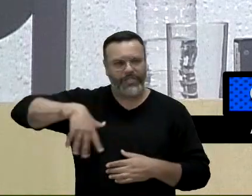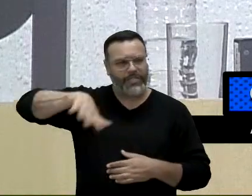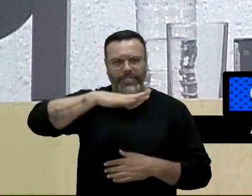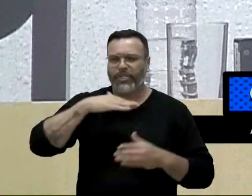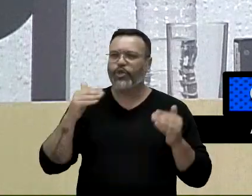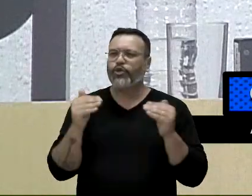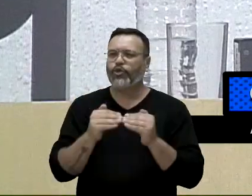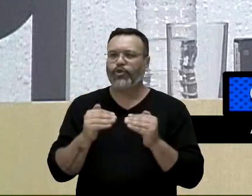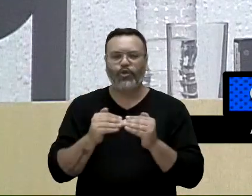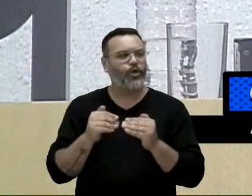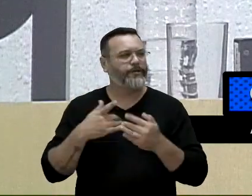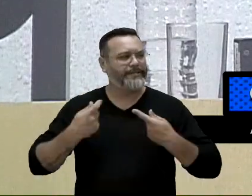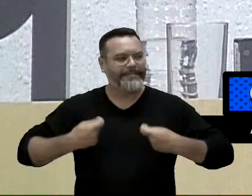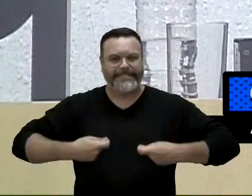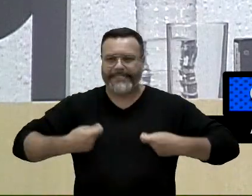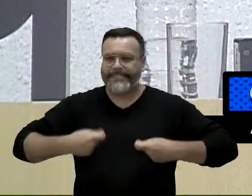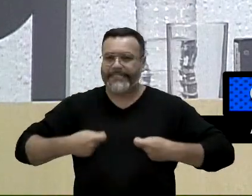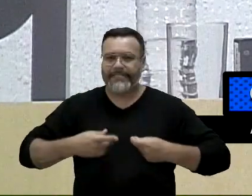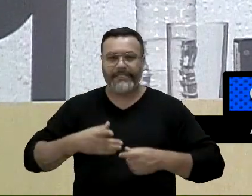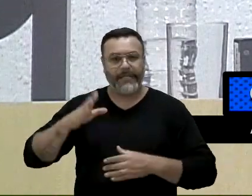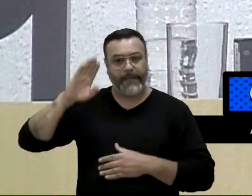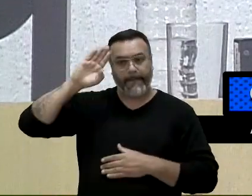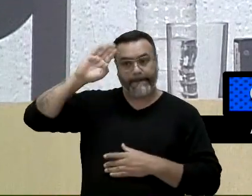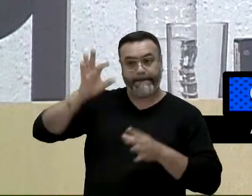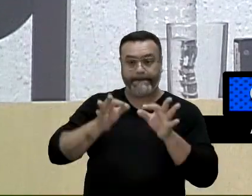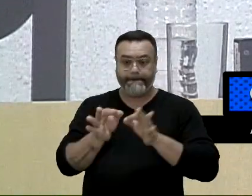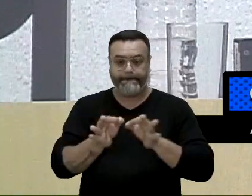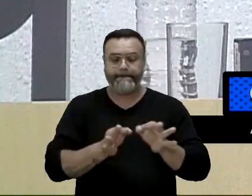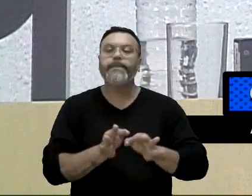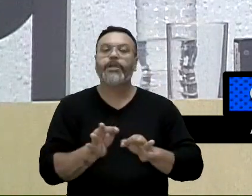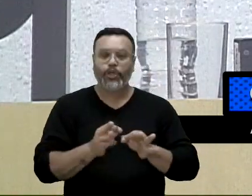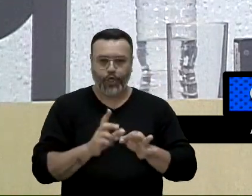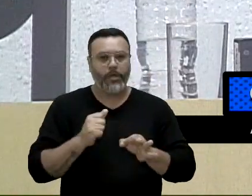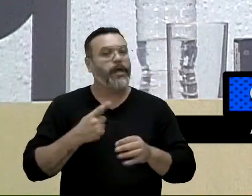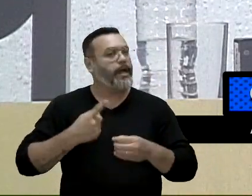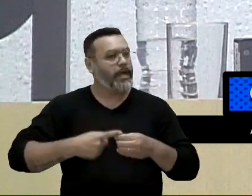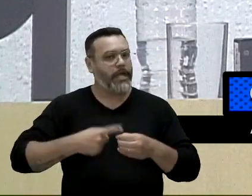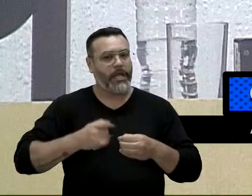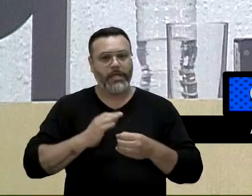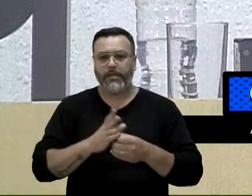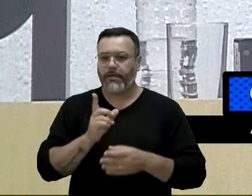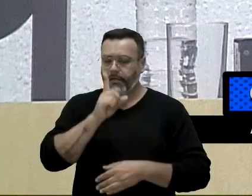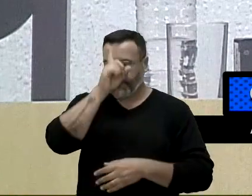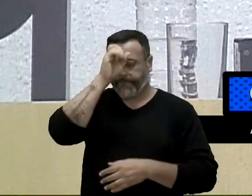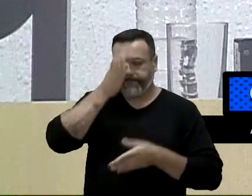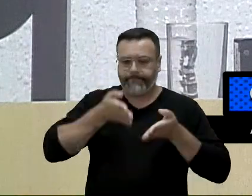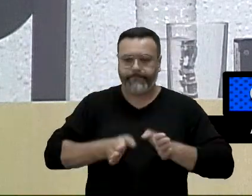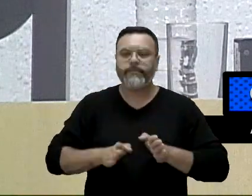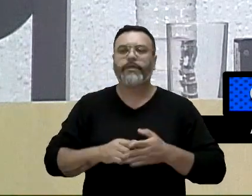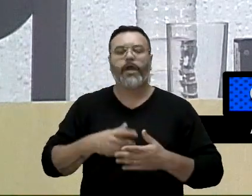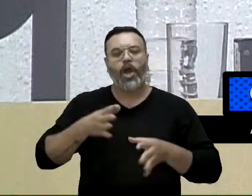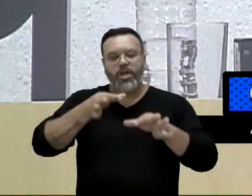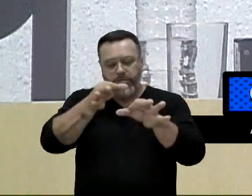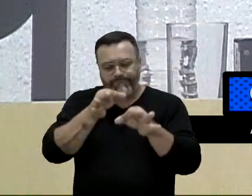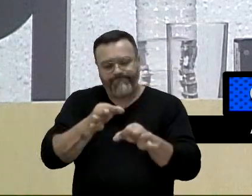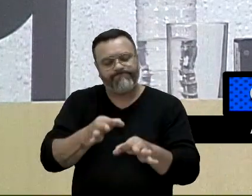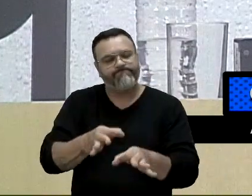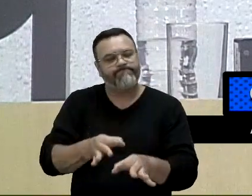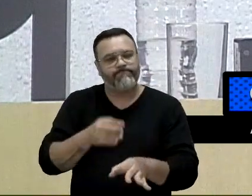necessário organizar as prioridades do nosso município, né? Maternidade, com certeza, é uma